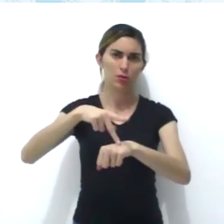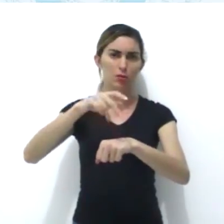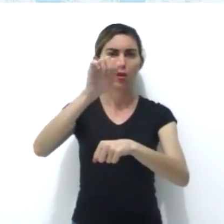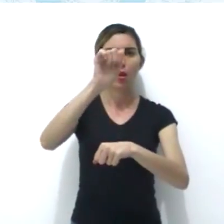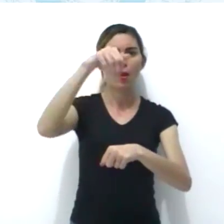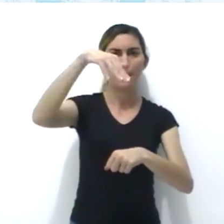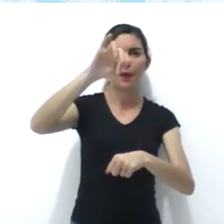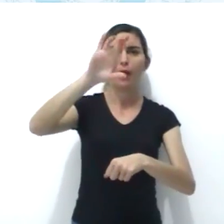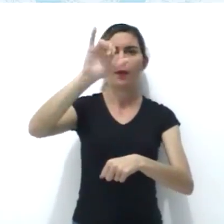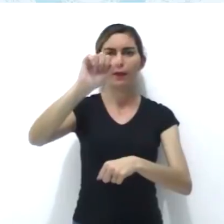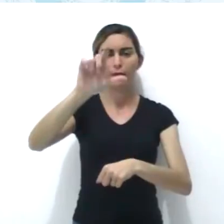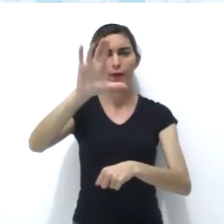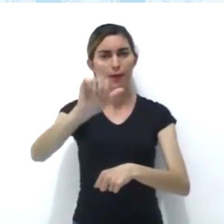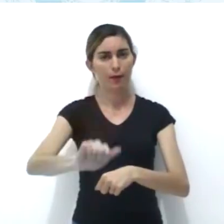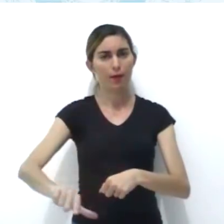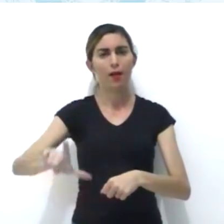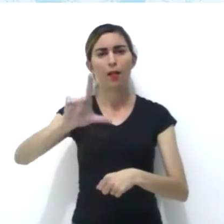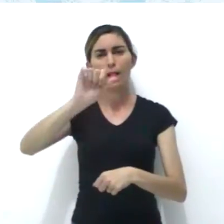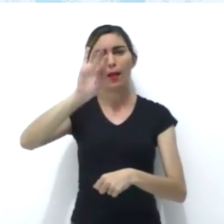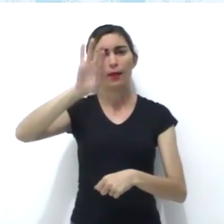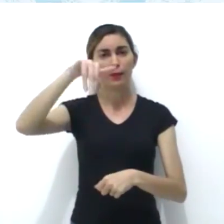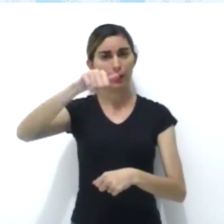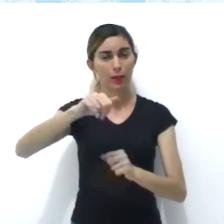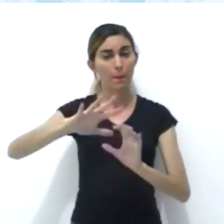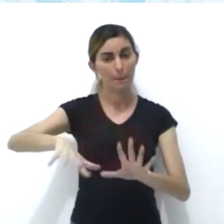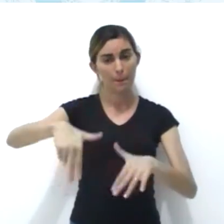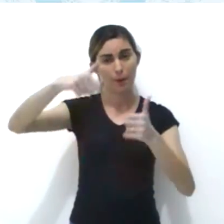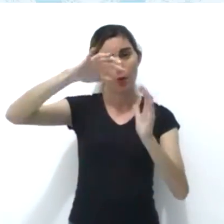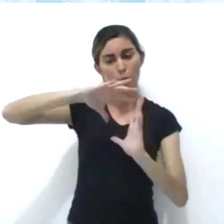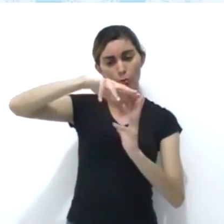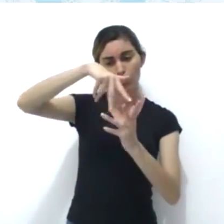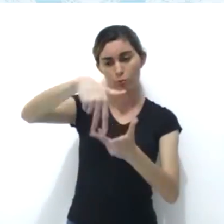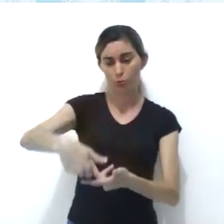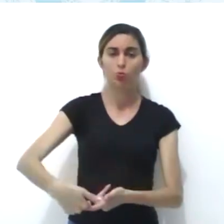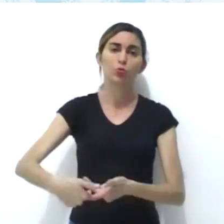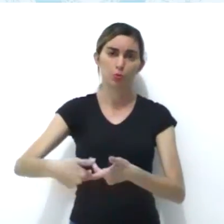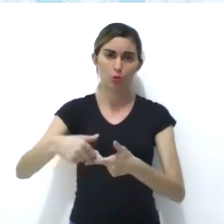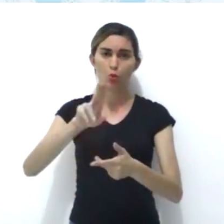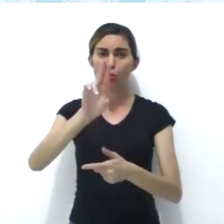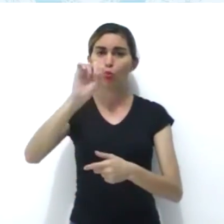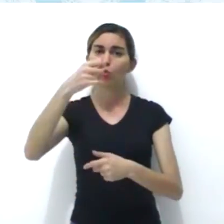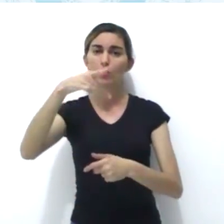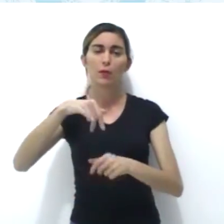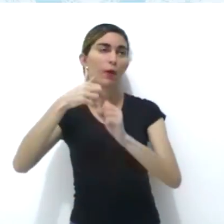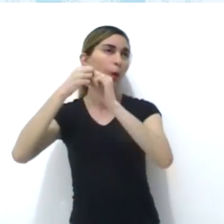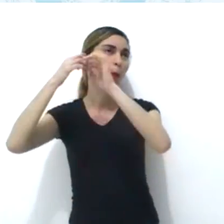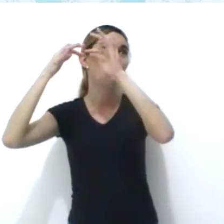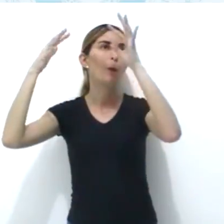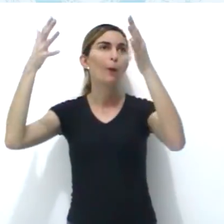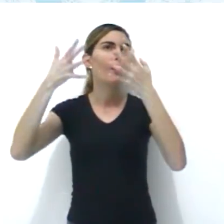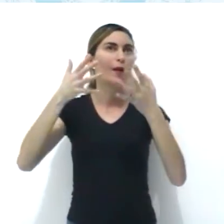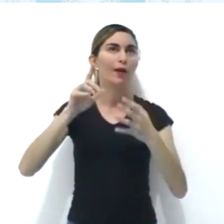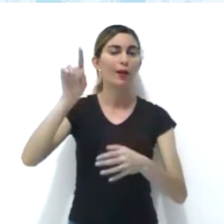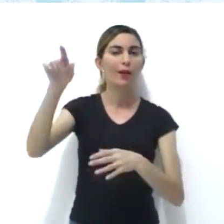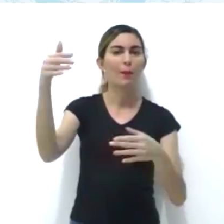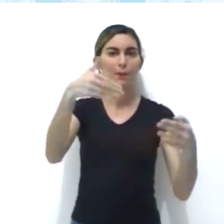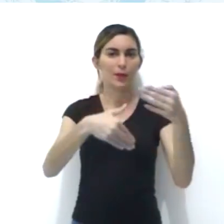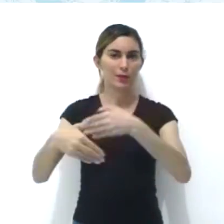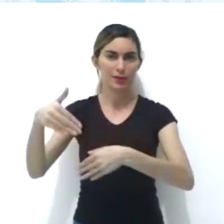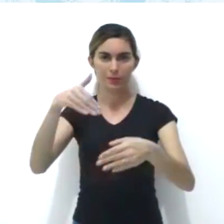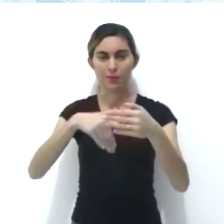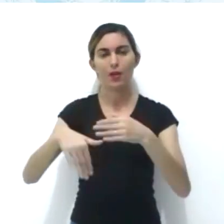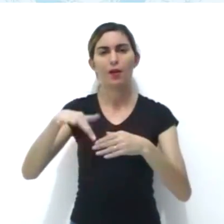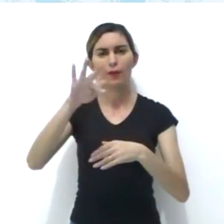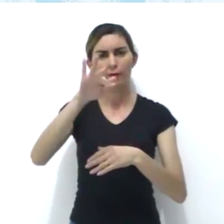das melhores da América Latina, uma das melhores do mundo. Então, a USP é meio que o sonho do consumo, né, participar